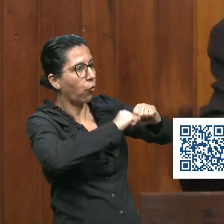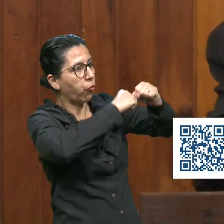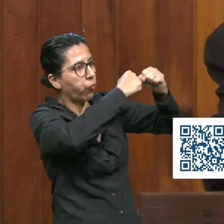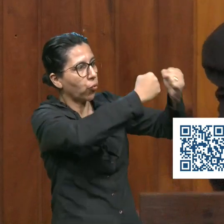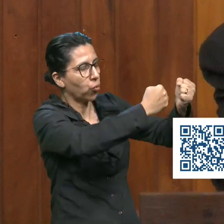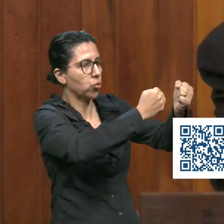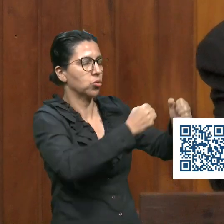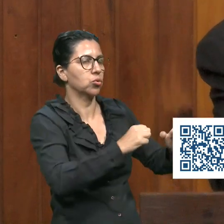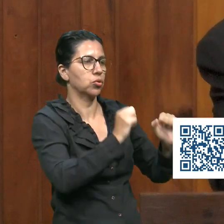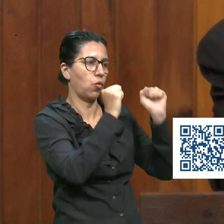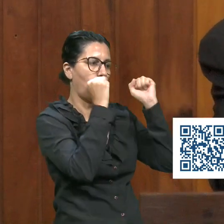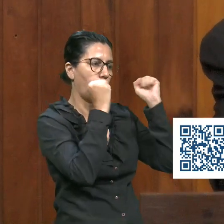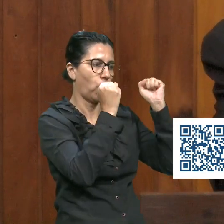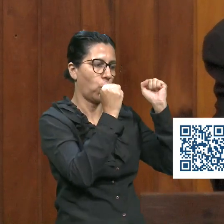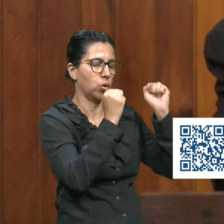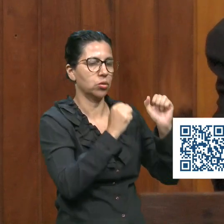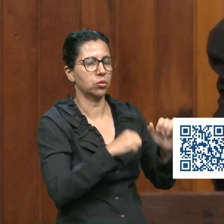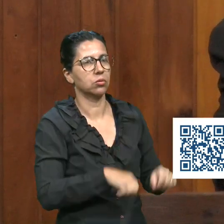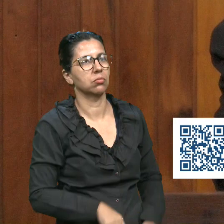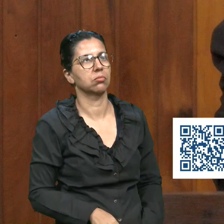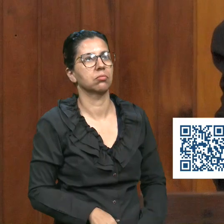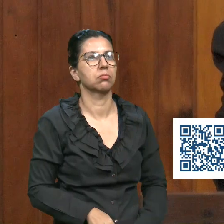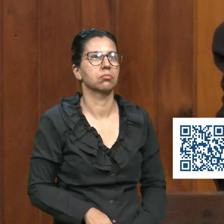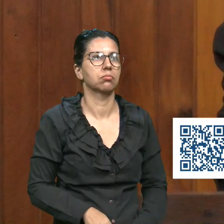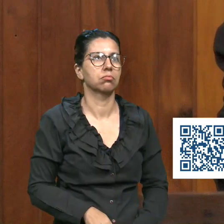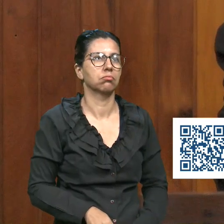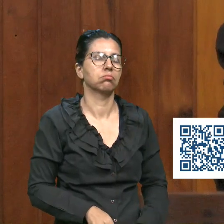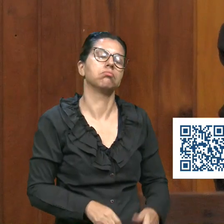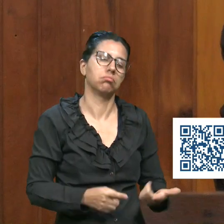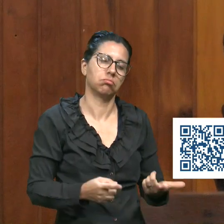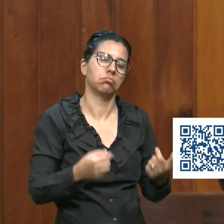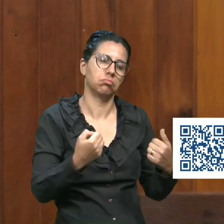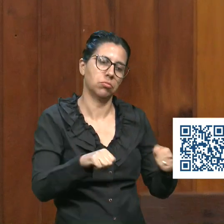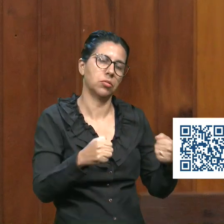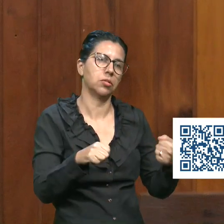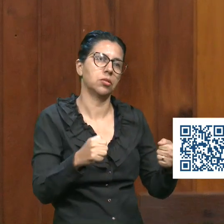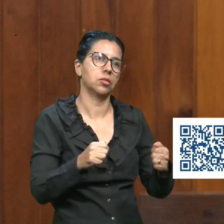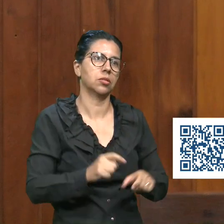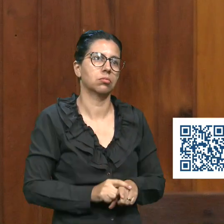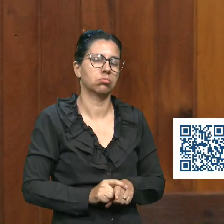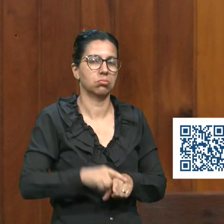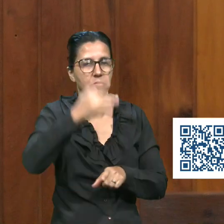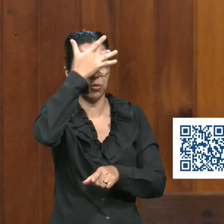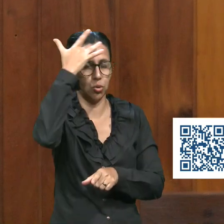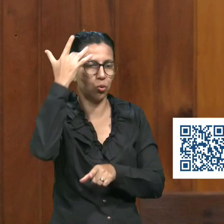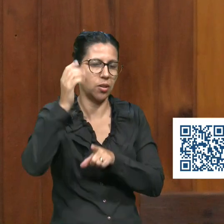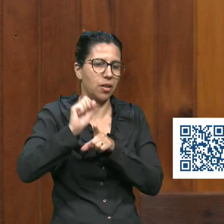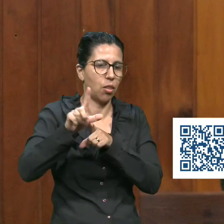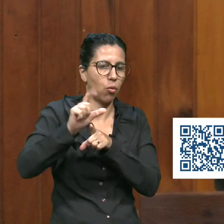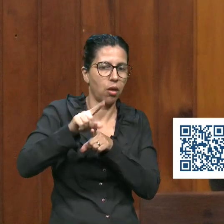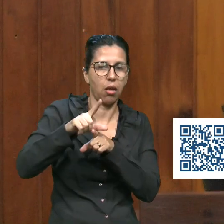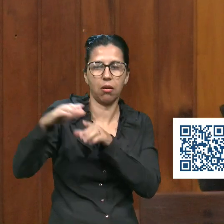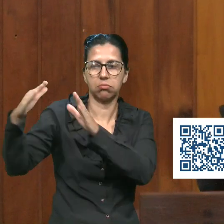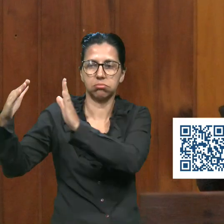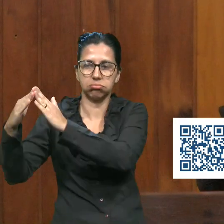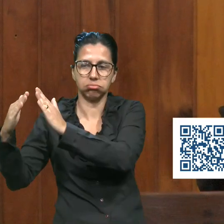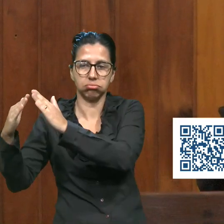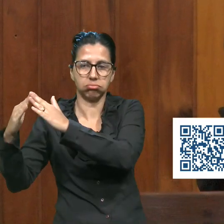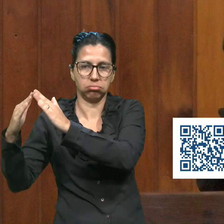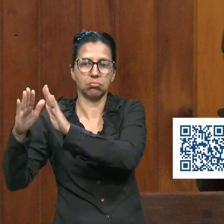Sim, tem o aluguel social para depois poder voltar à sua propriedade, é claro.